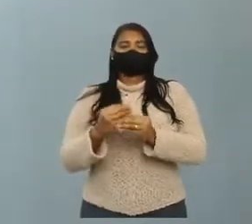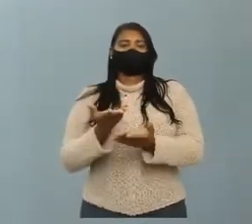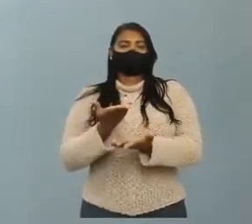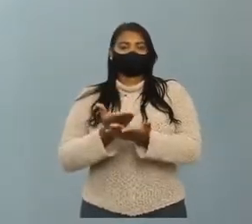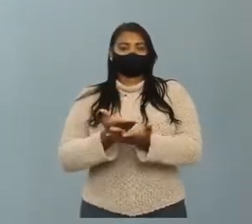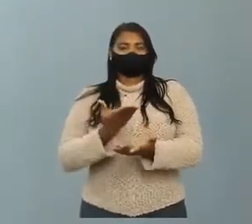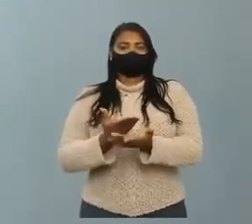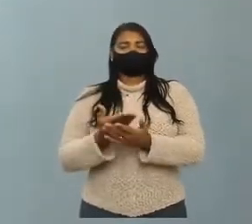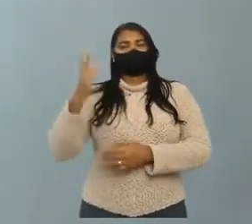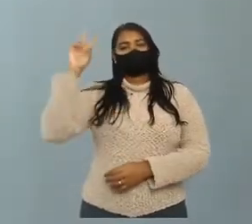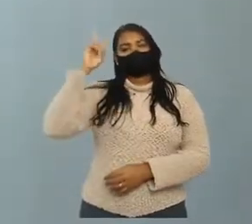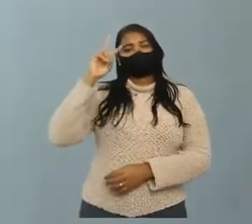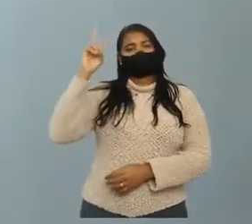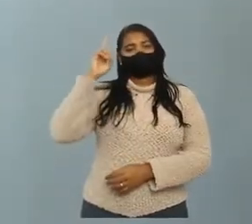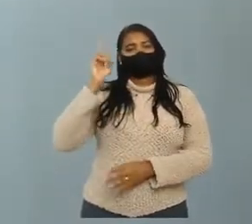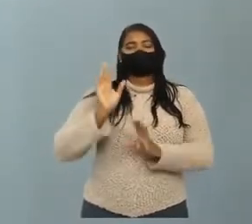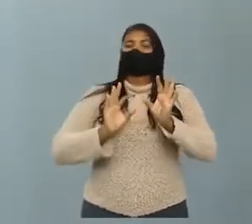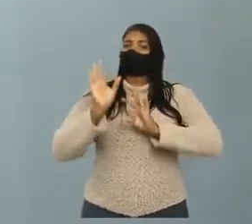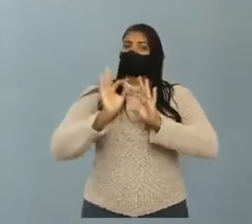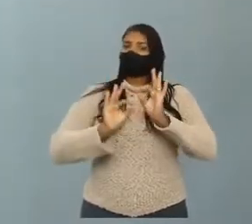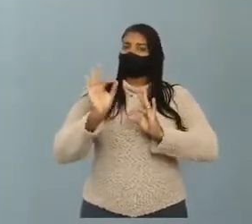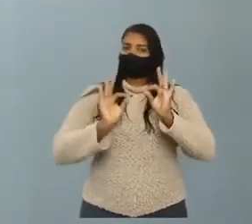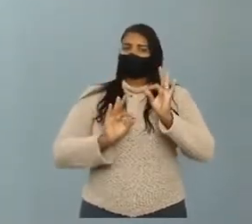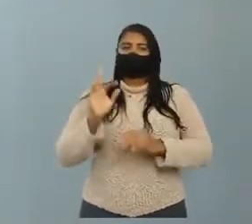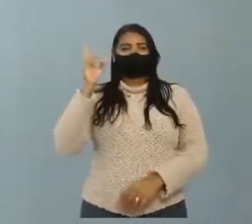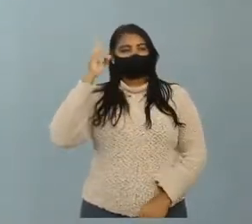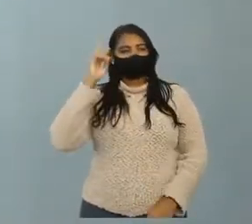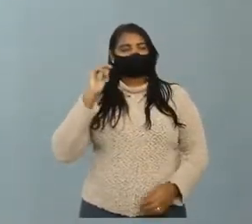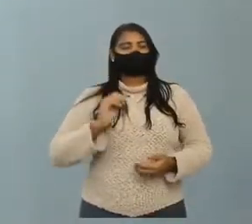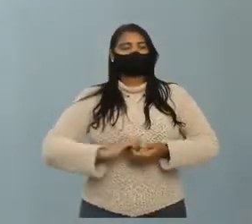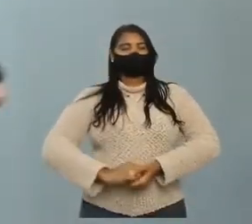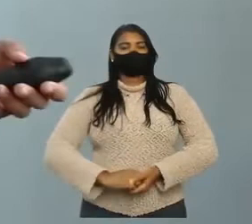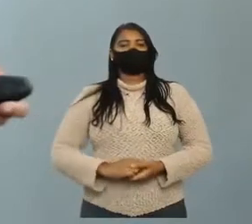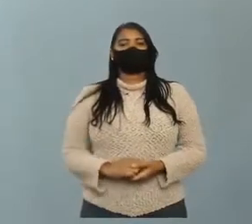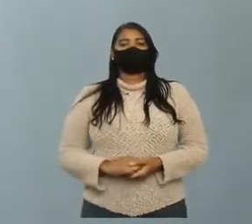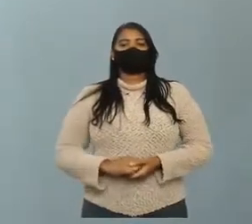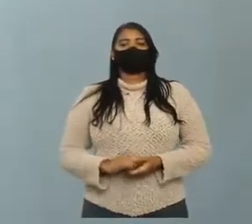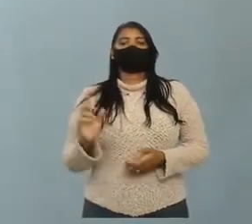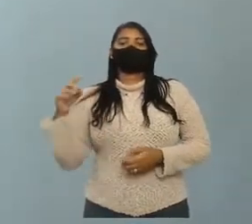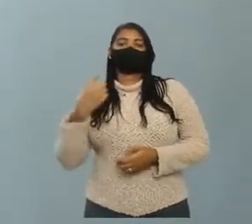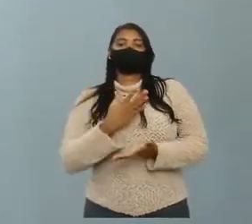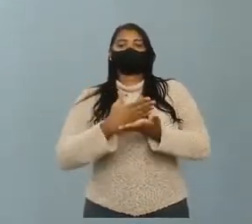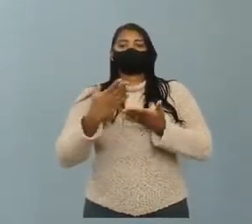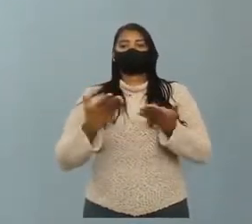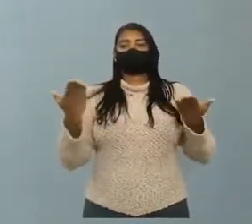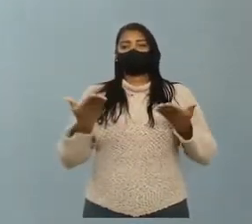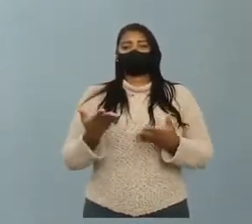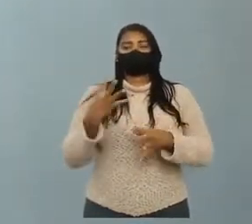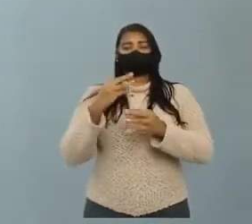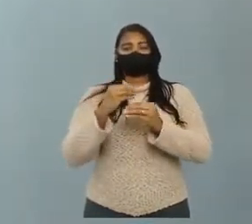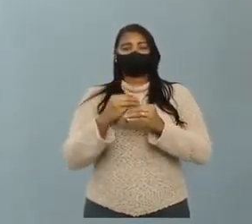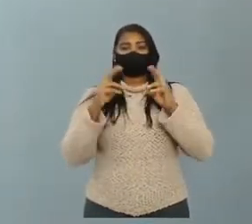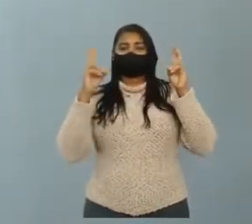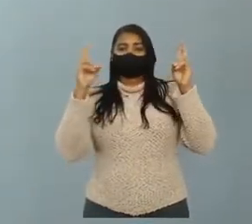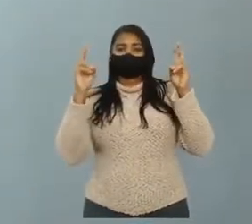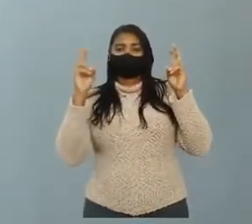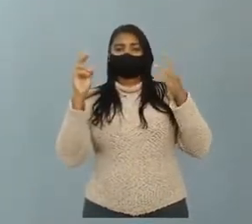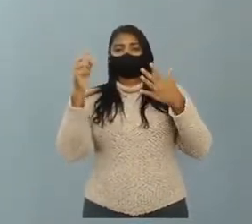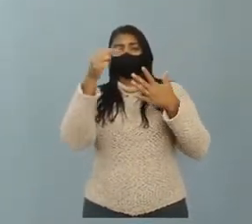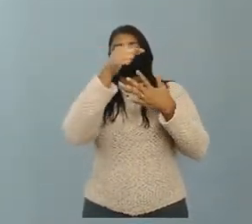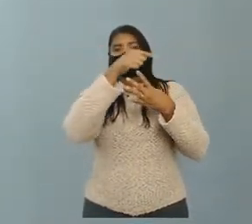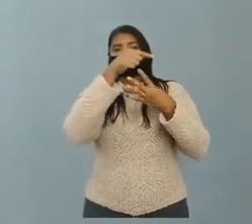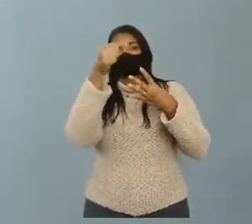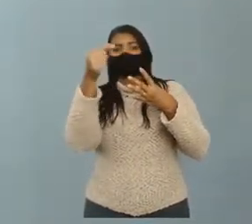mais uma aula de história. Preparem-se, que lá vem história. E para a gente começar, nós vamos abordar um pouco